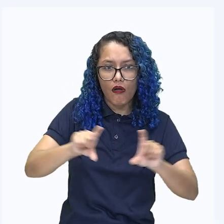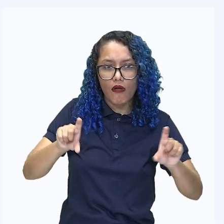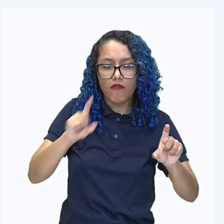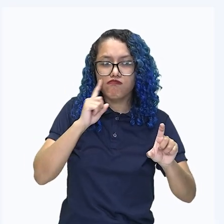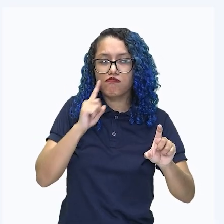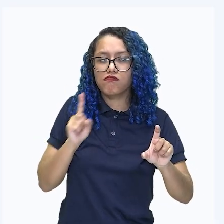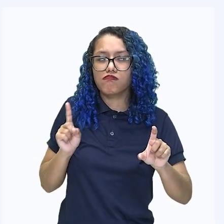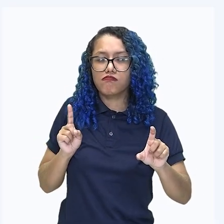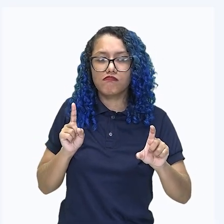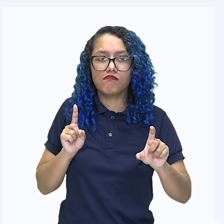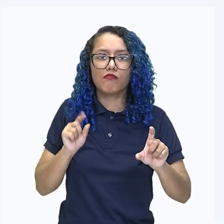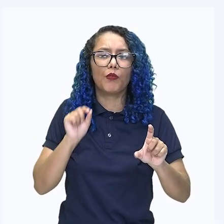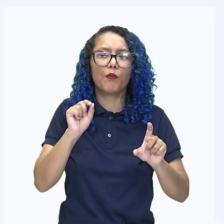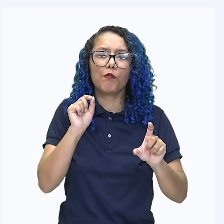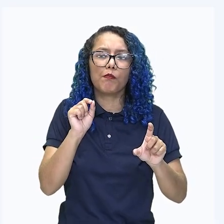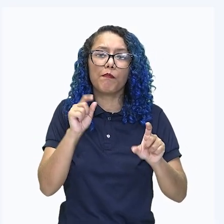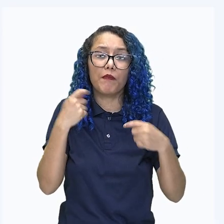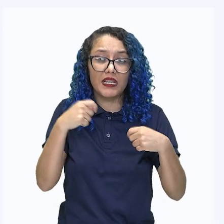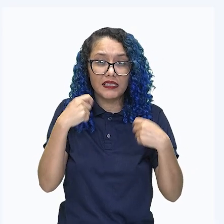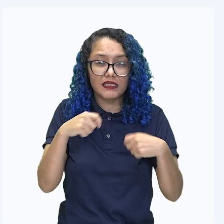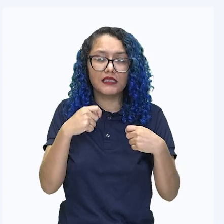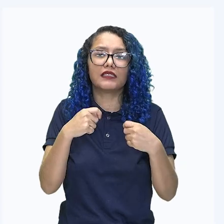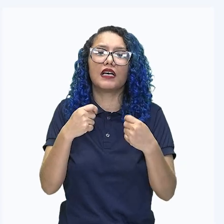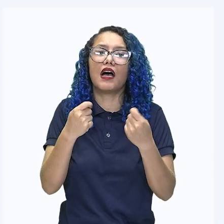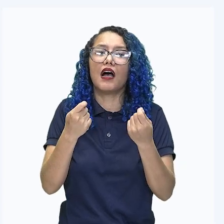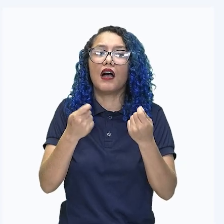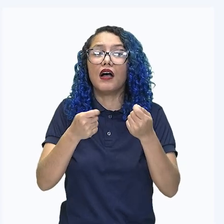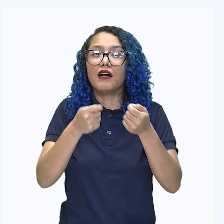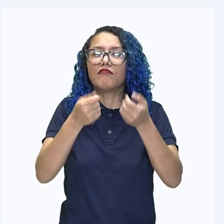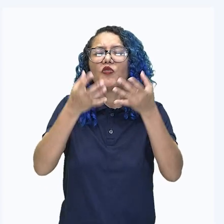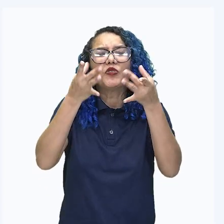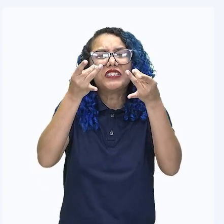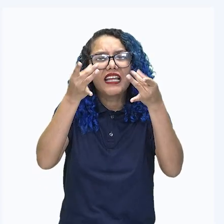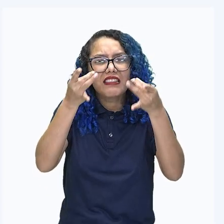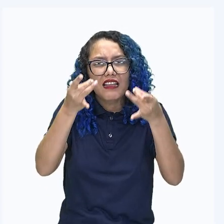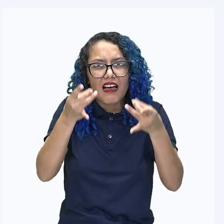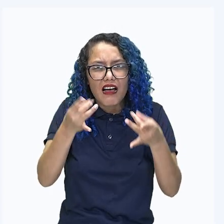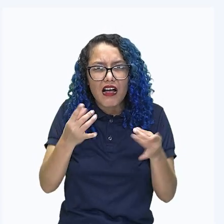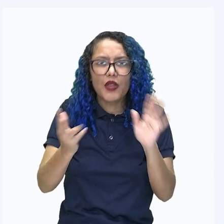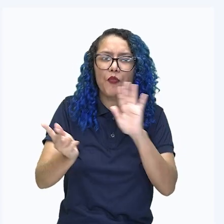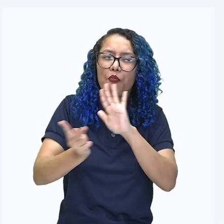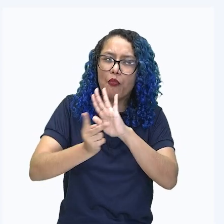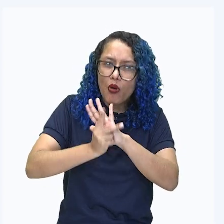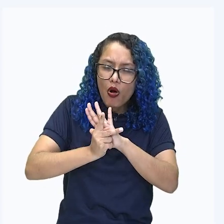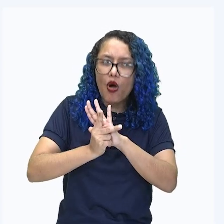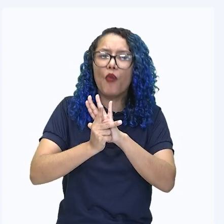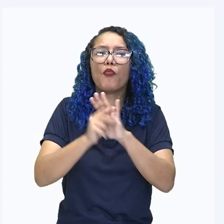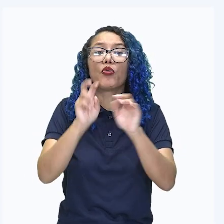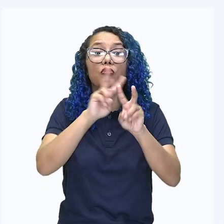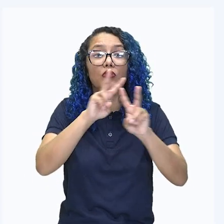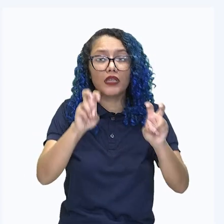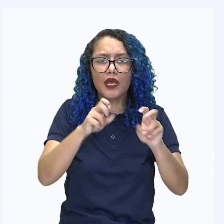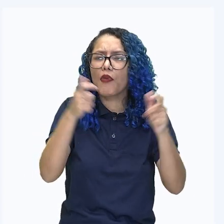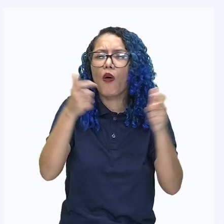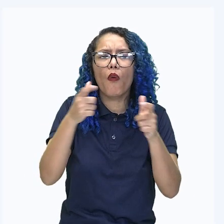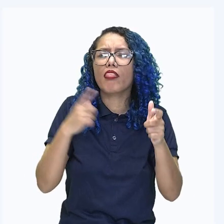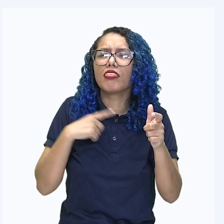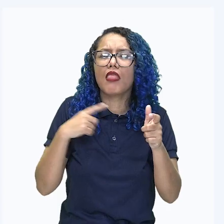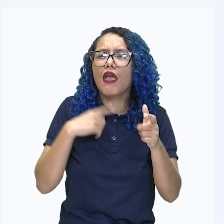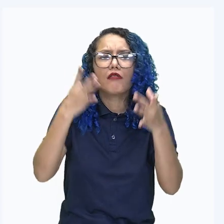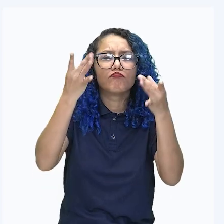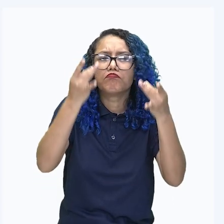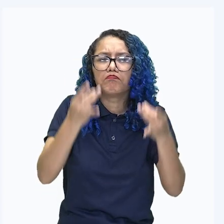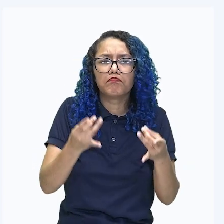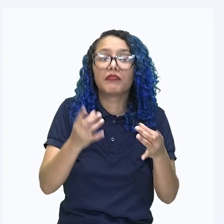tarja vermelha aí, você vai colocar o desmembramento desse objeto. Onde é que eu vou encontrar o